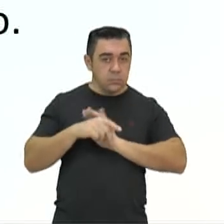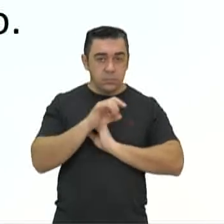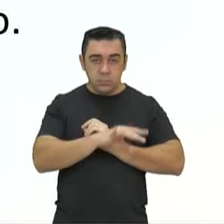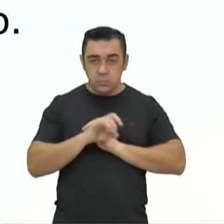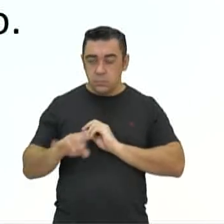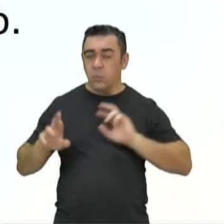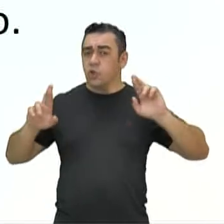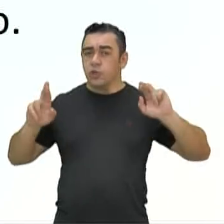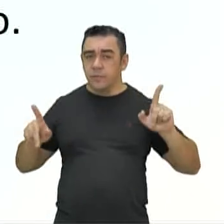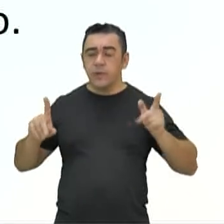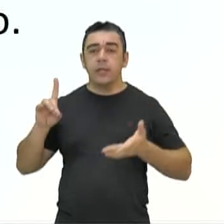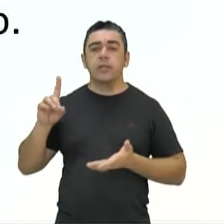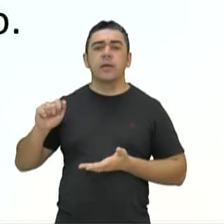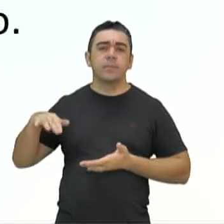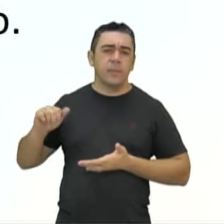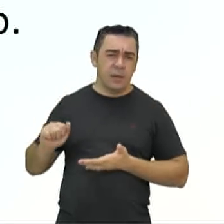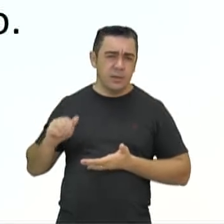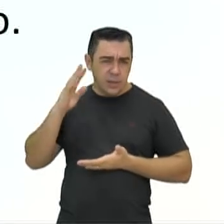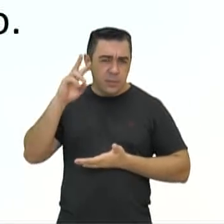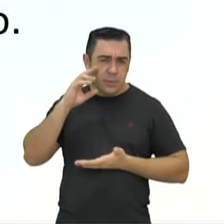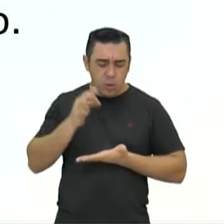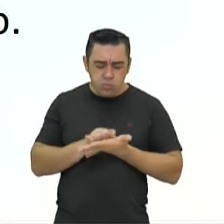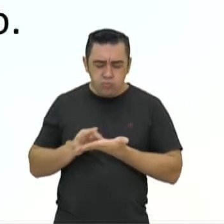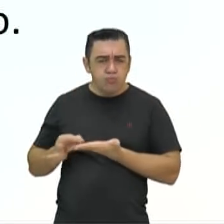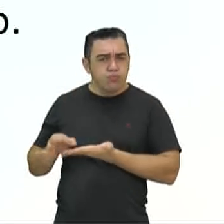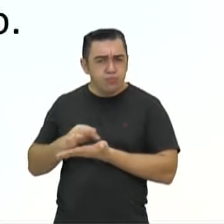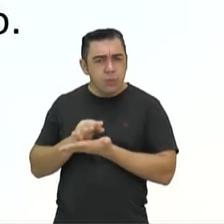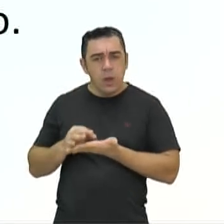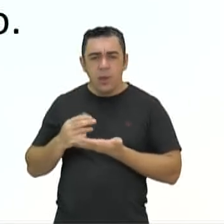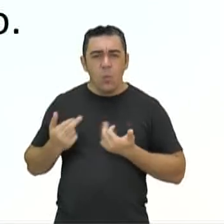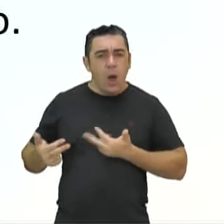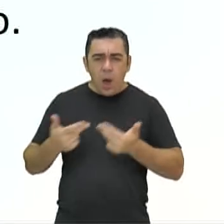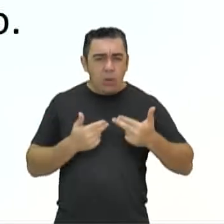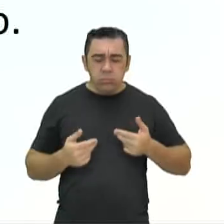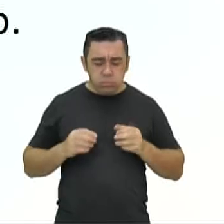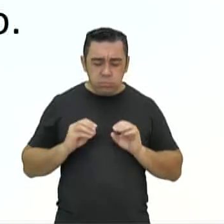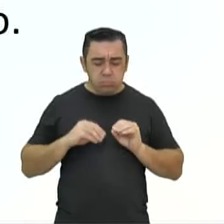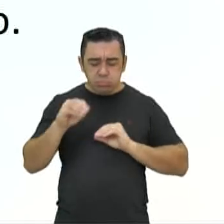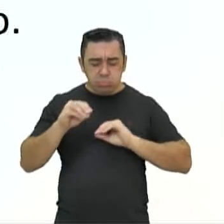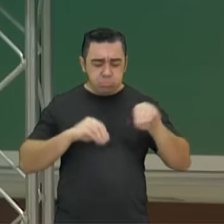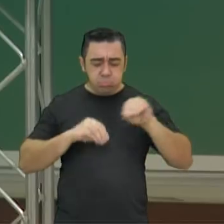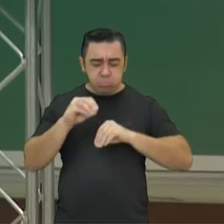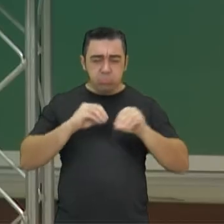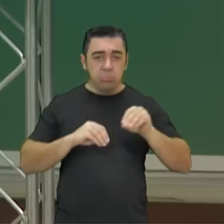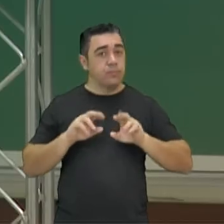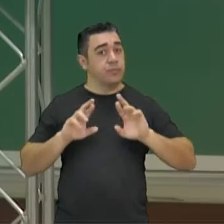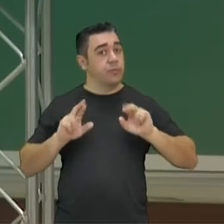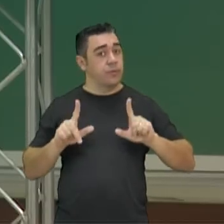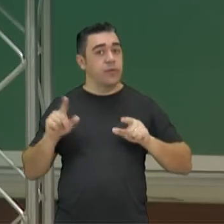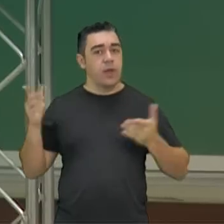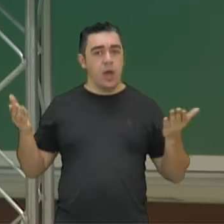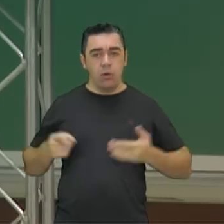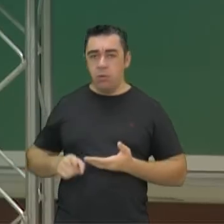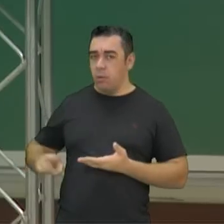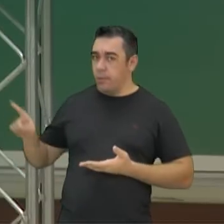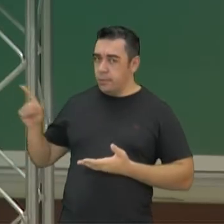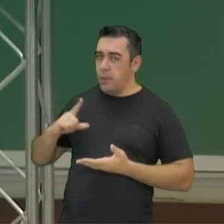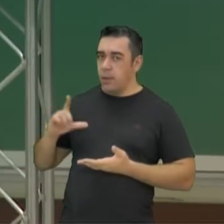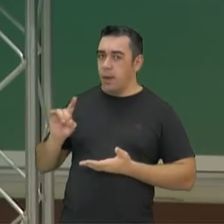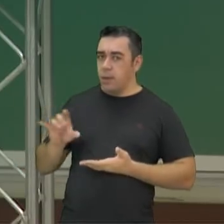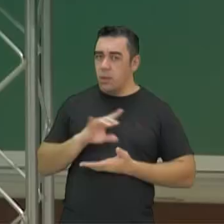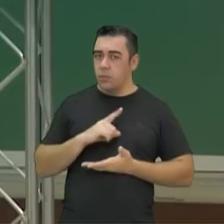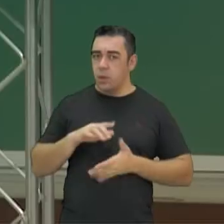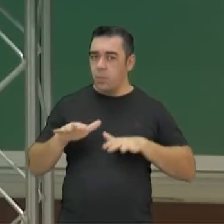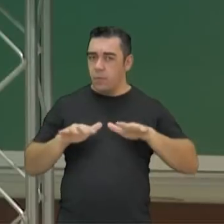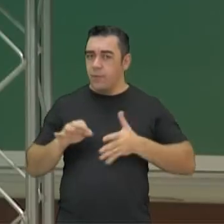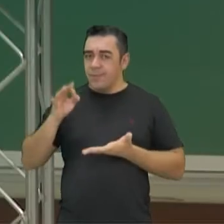diferente da dama. Lembra que a gente falou lá, dama, né, é todas iguais. No xadrez, não. Cada peça tem sua particularidade e seu movimento. Isso a